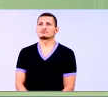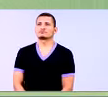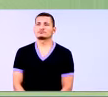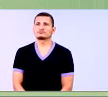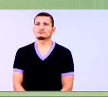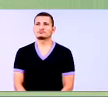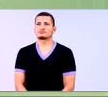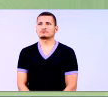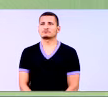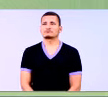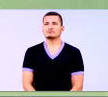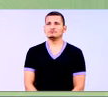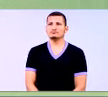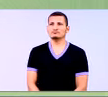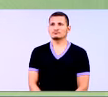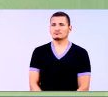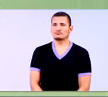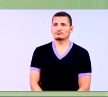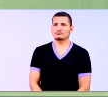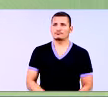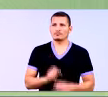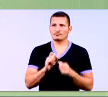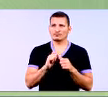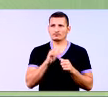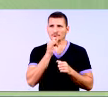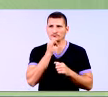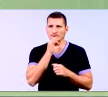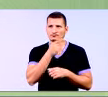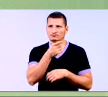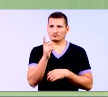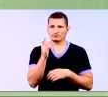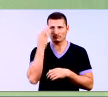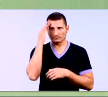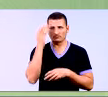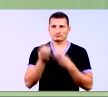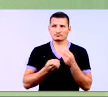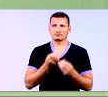vamos fazer um exemplo aqui para que vocês possam entender aqui, quem lembra da aula de física.